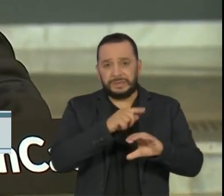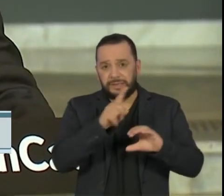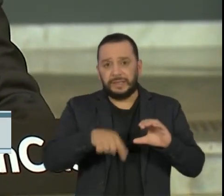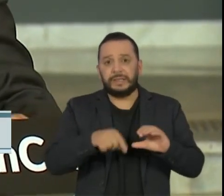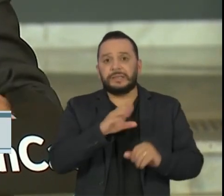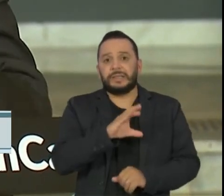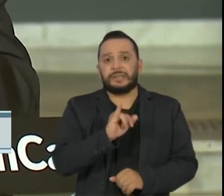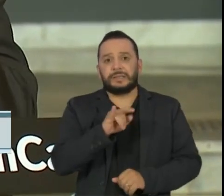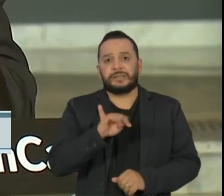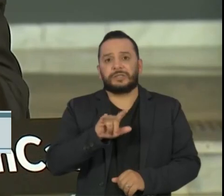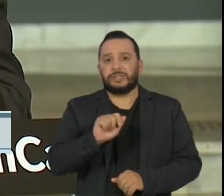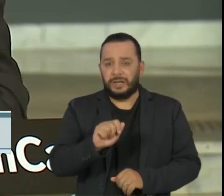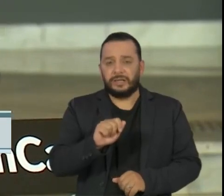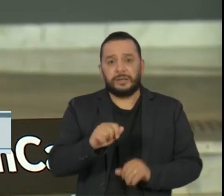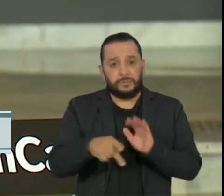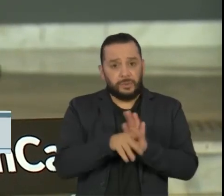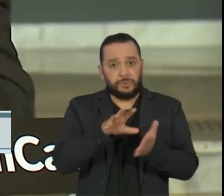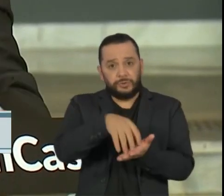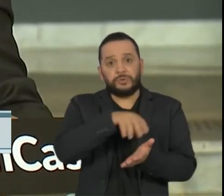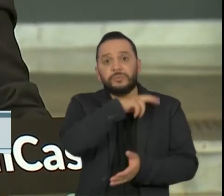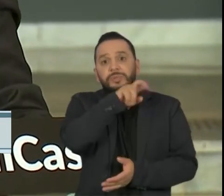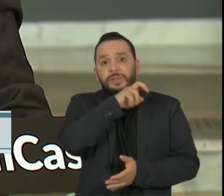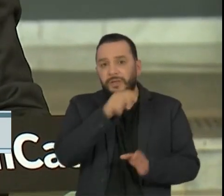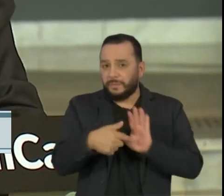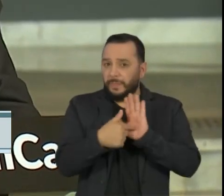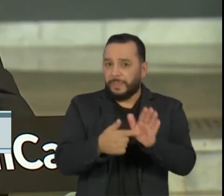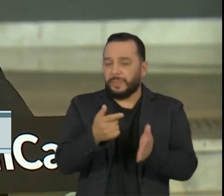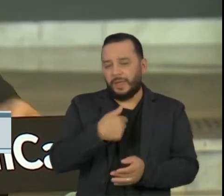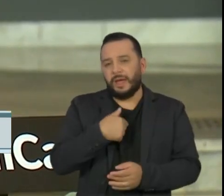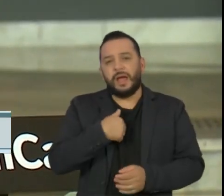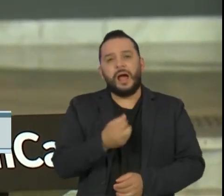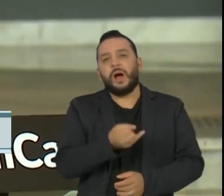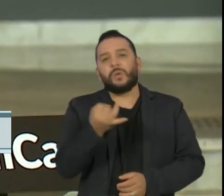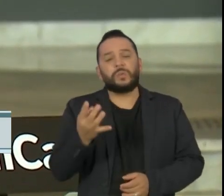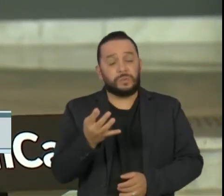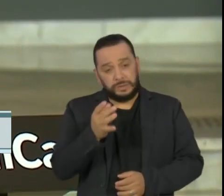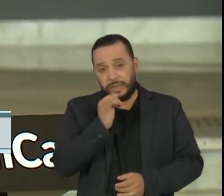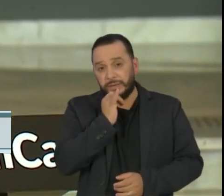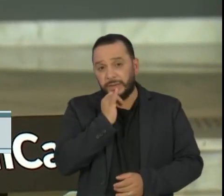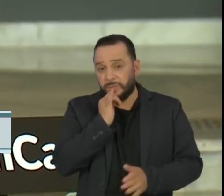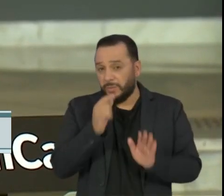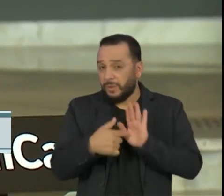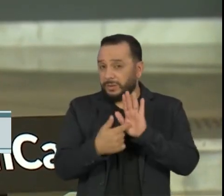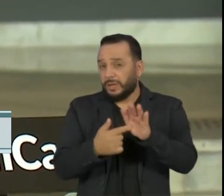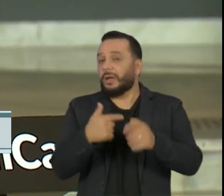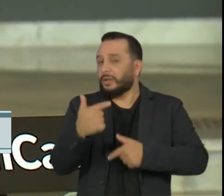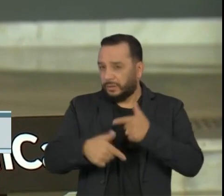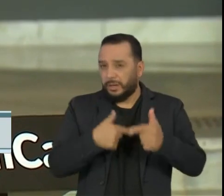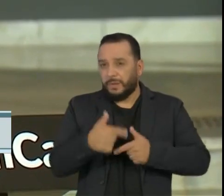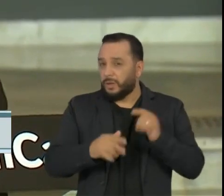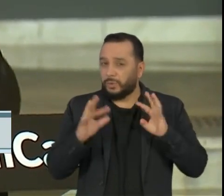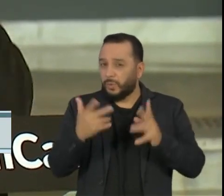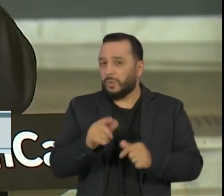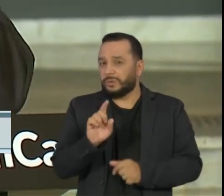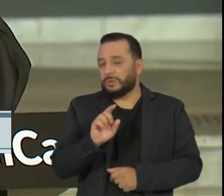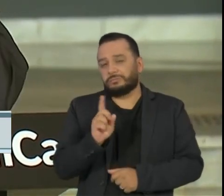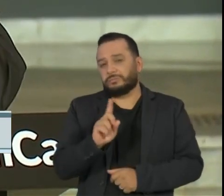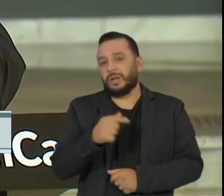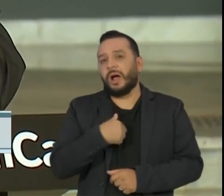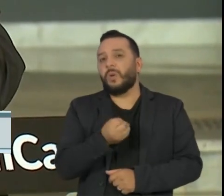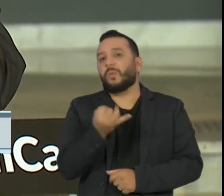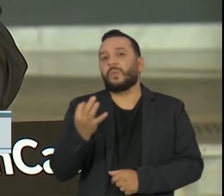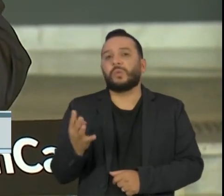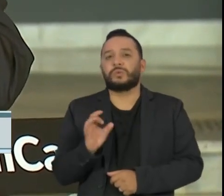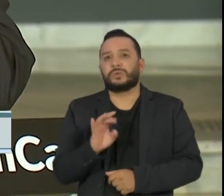estão trabalhando de uma forma exemplar. Eu vou mostrar aqui algum exemplo, né? Não é o trabalho todo. Próximo.